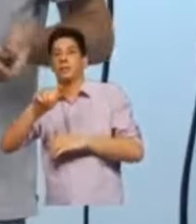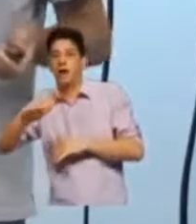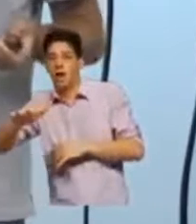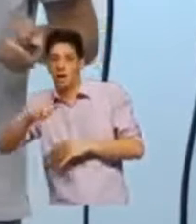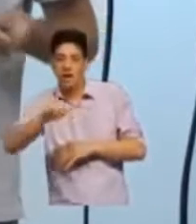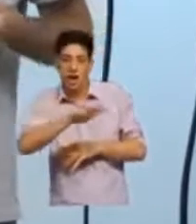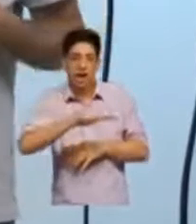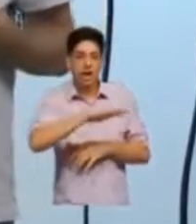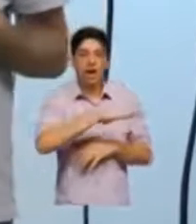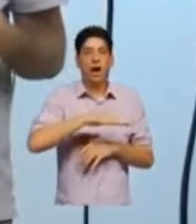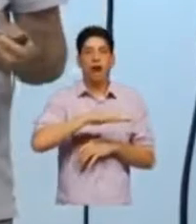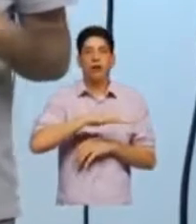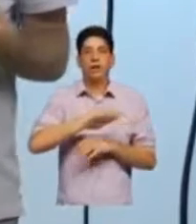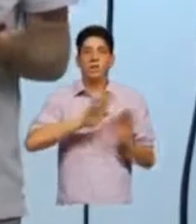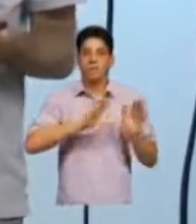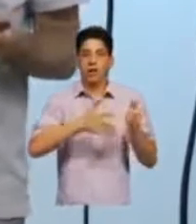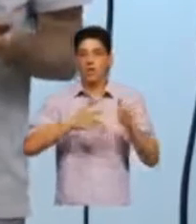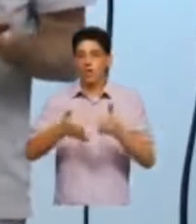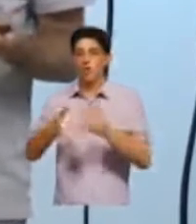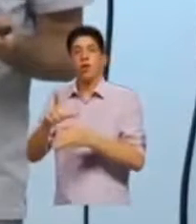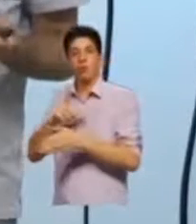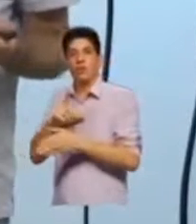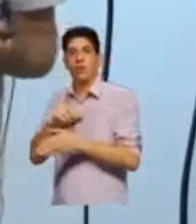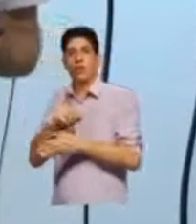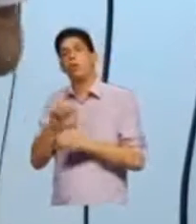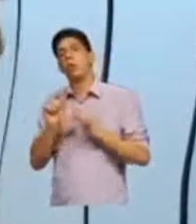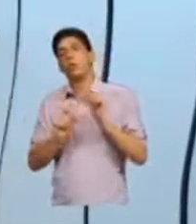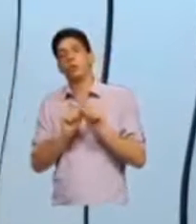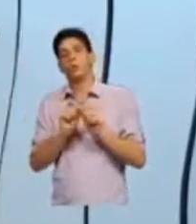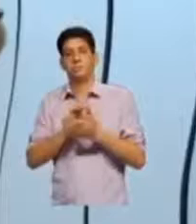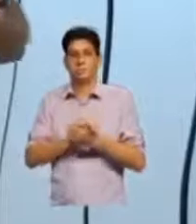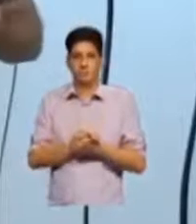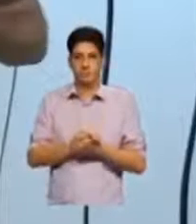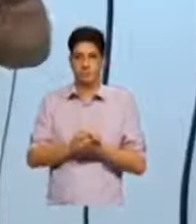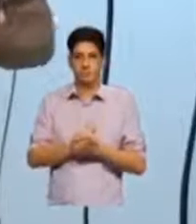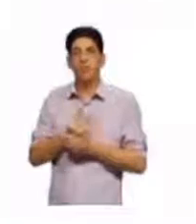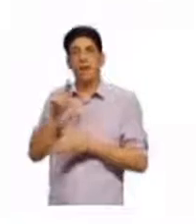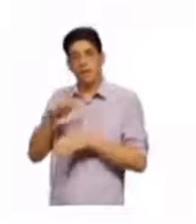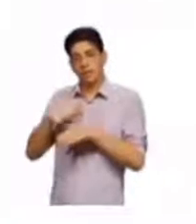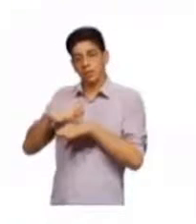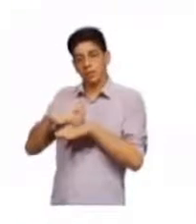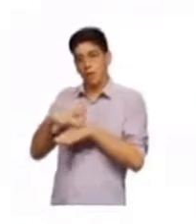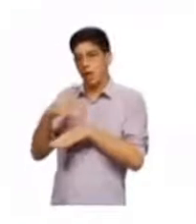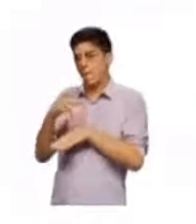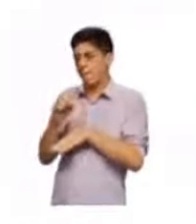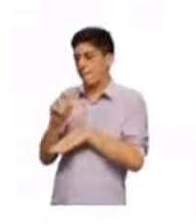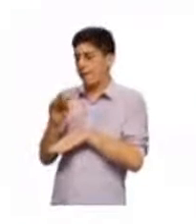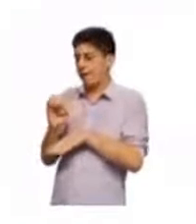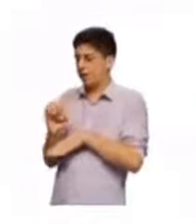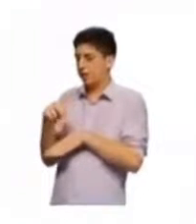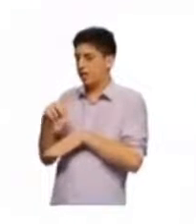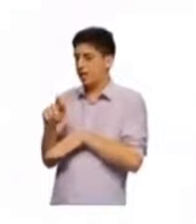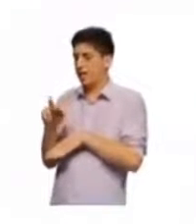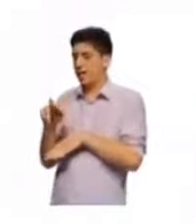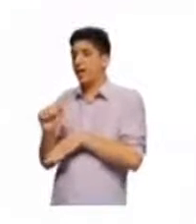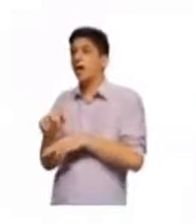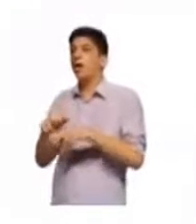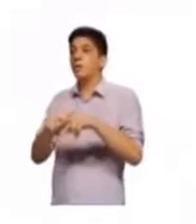isso nós sabemos que a peste negra ela veio trazida através da Rota da Seda,